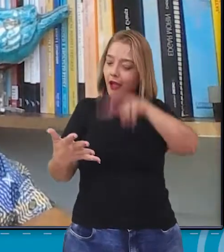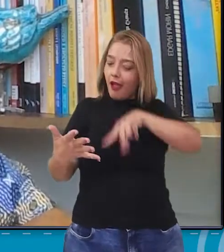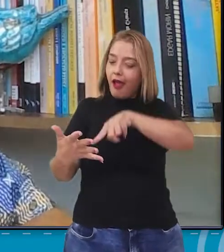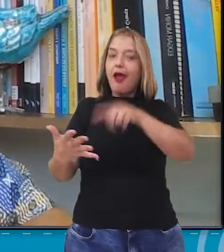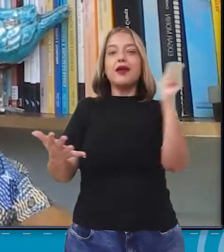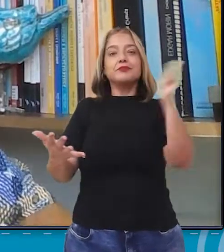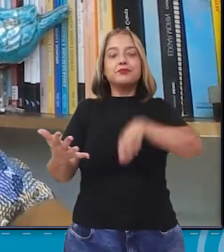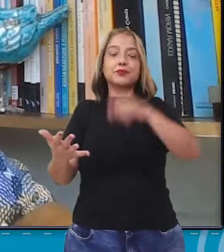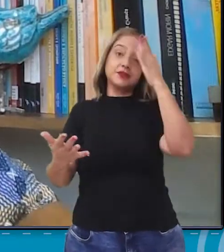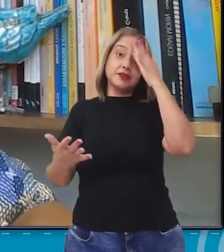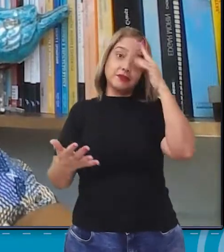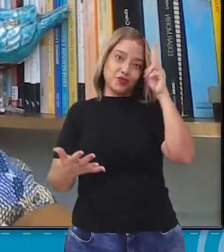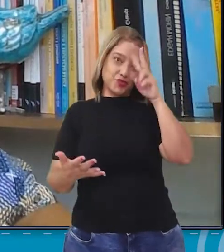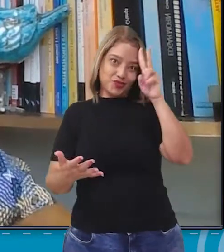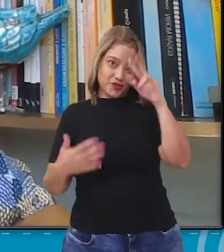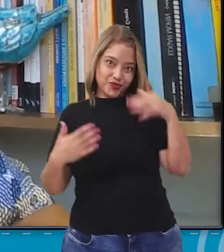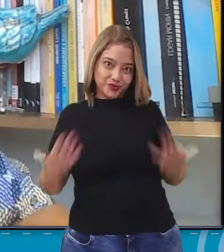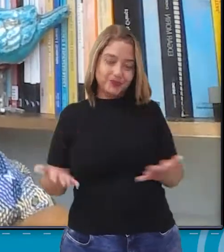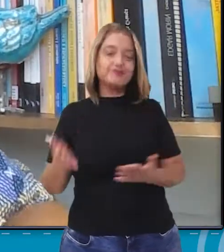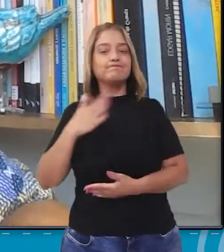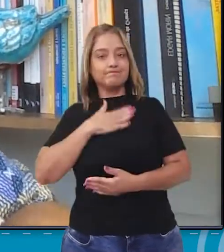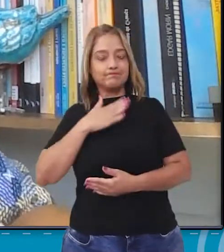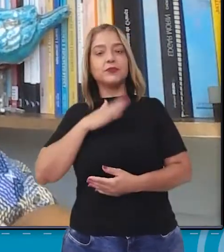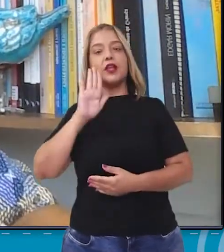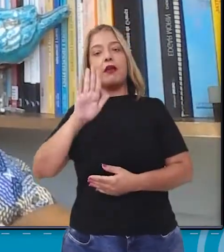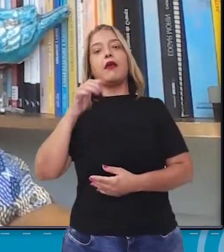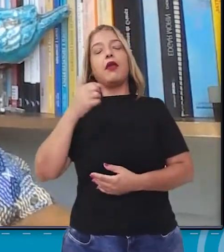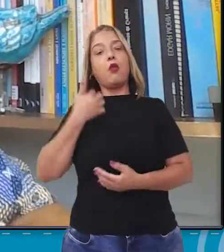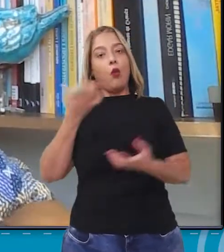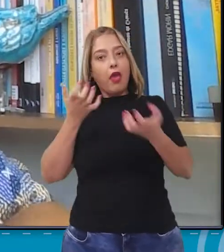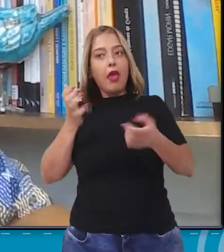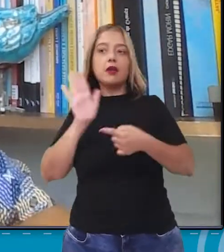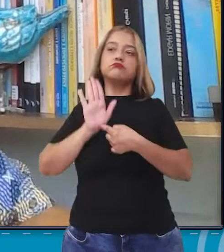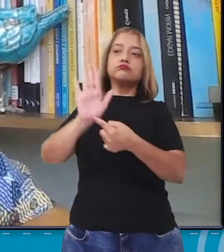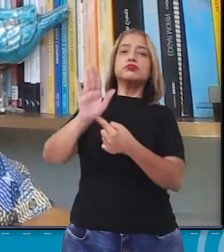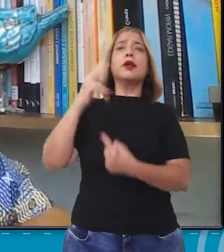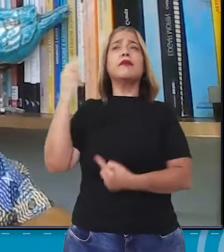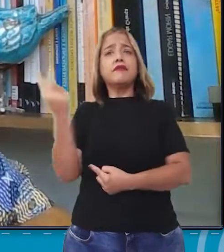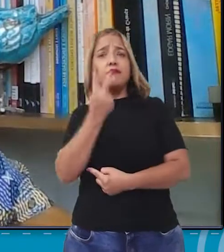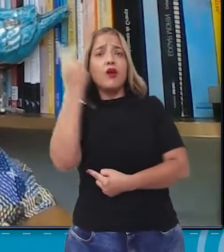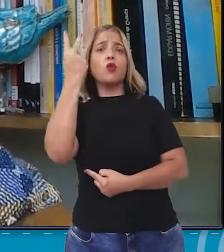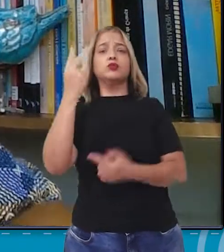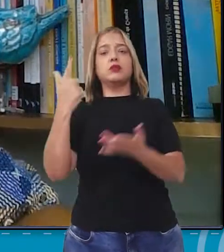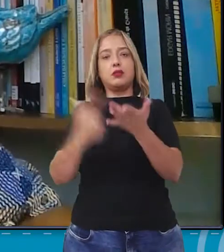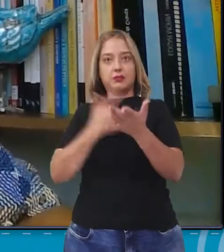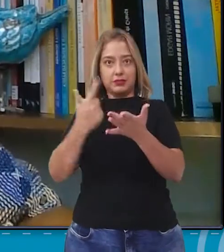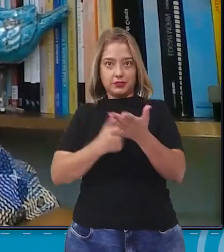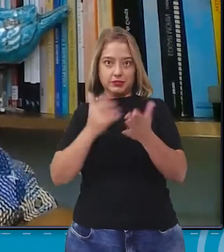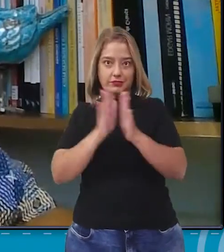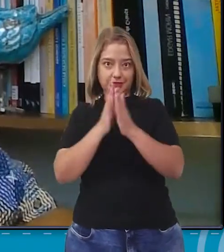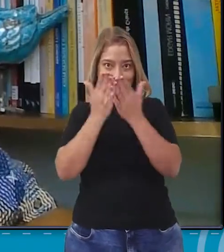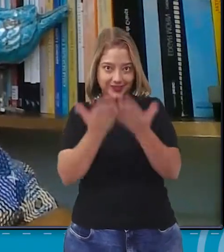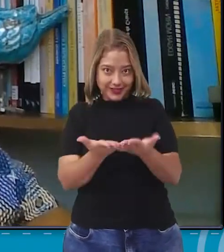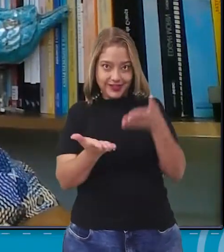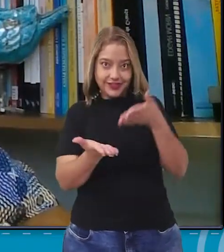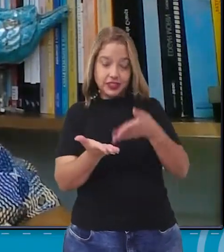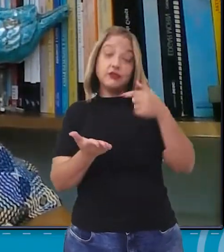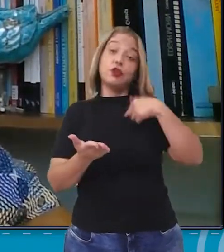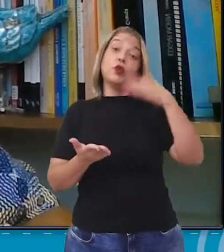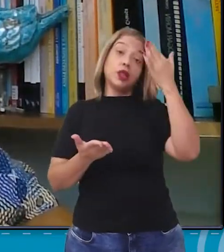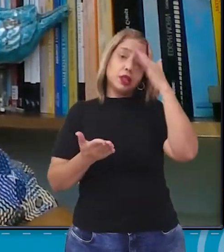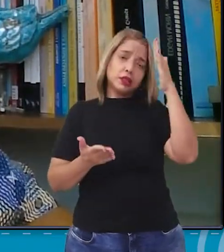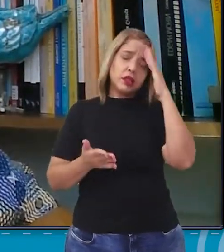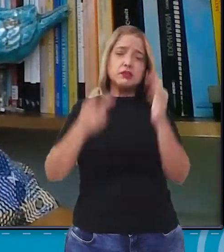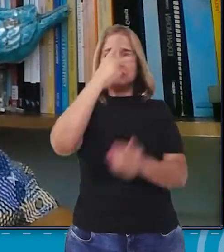objeto livro. Por isso, a minha performance é de valorização a esse objeto. Eu entendo que as pessoas, todas